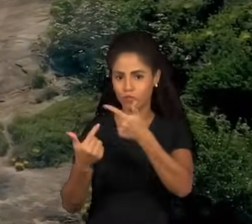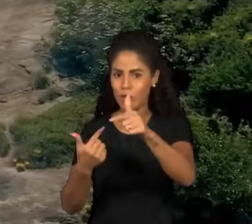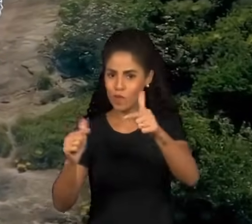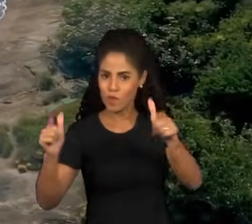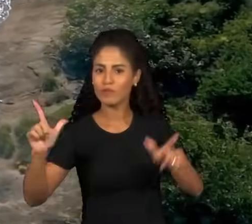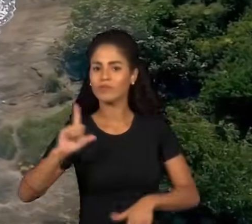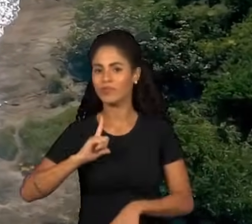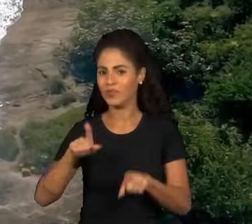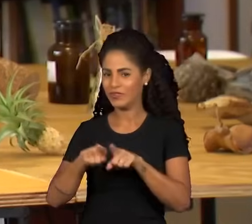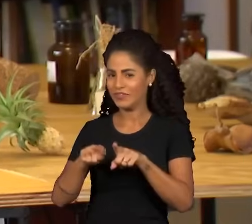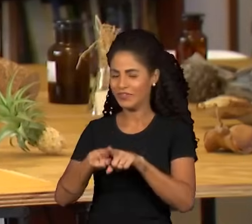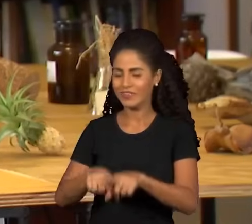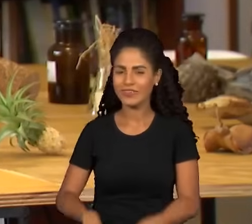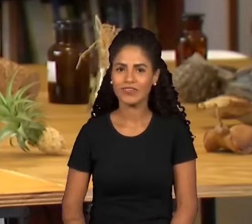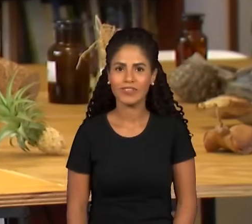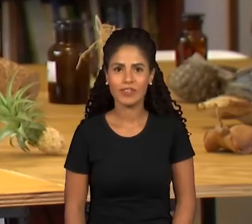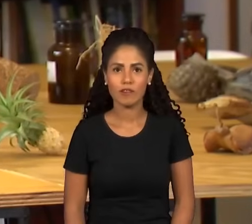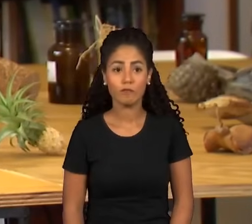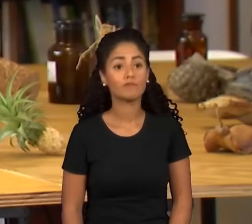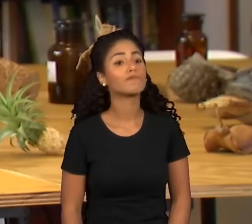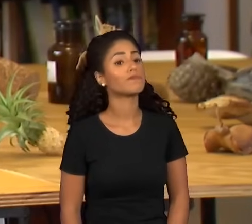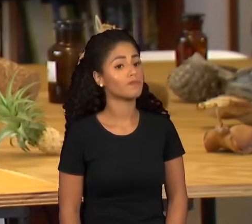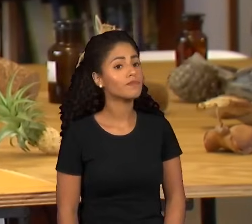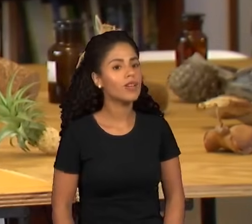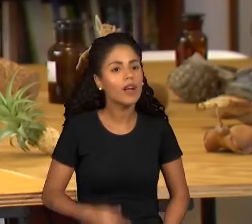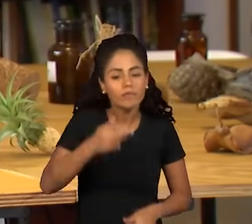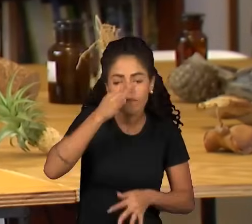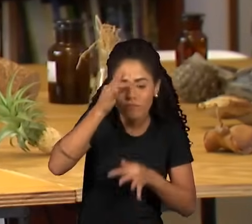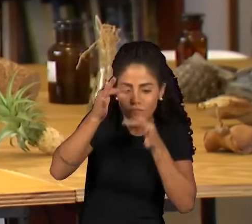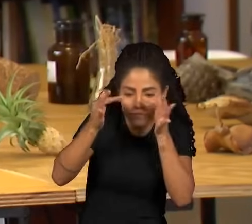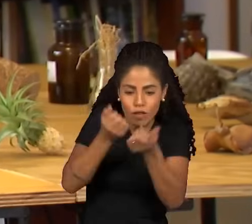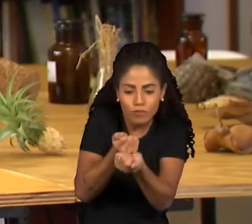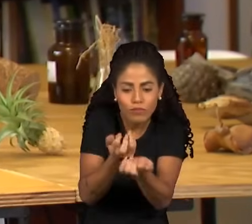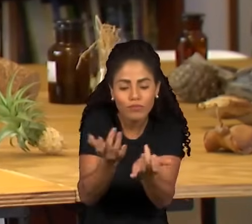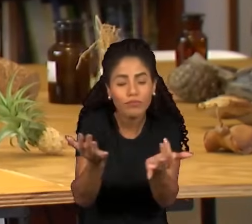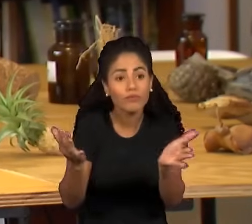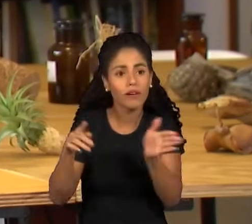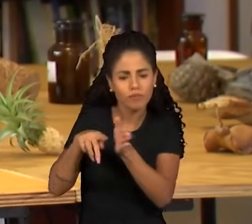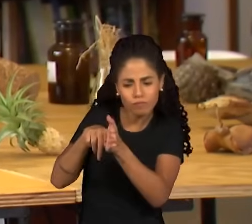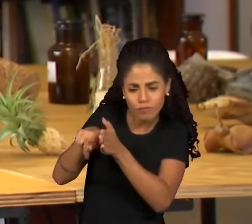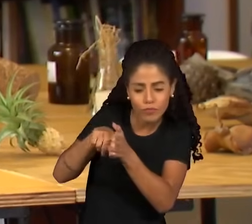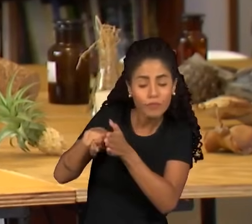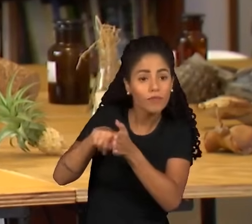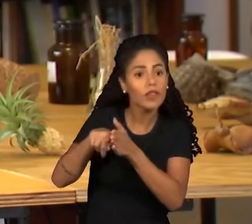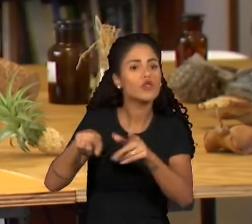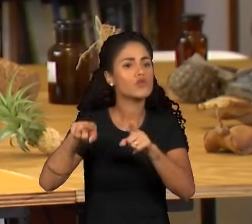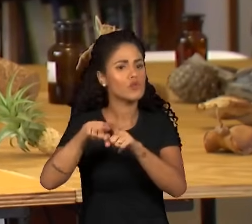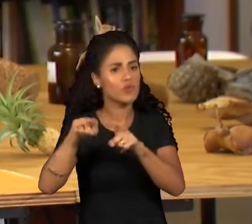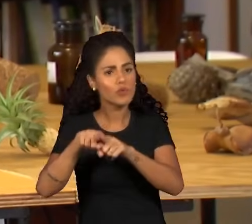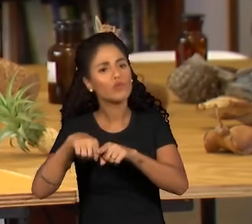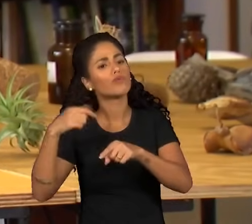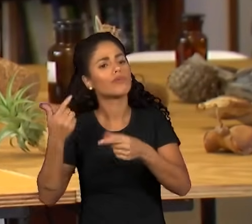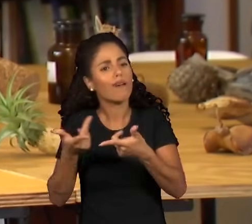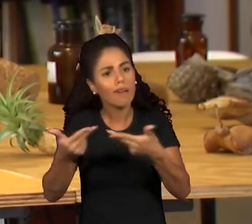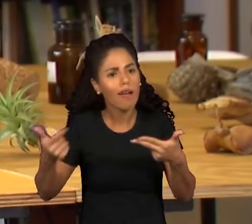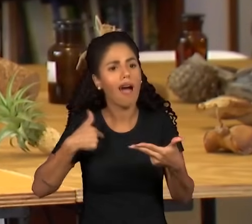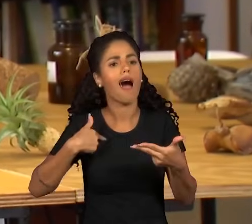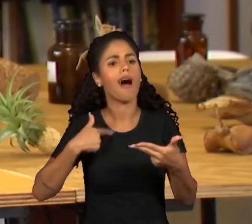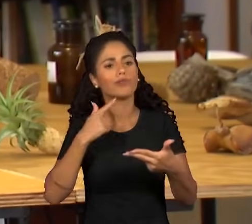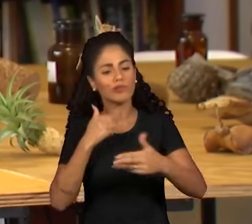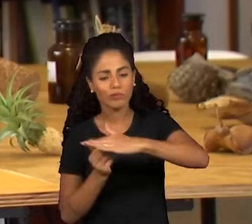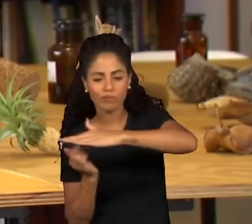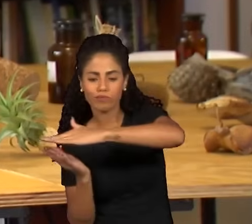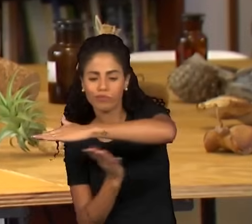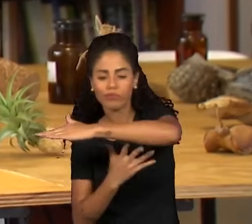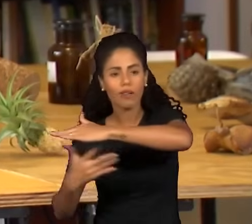canais. Botânica é a ciência que estuda as plantas, as algas e os fungos. E uma escola de botânica tem a